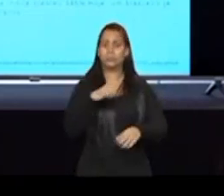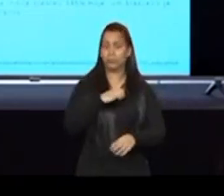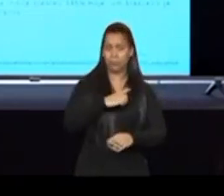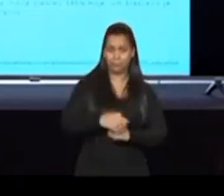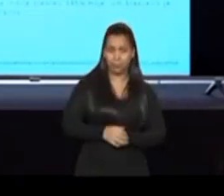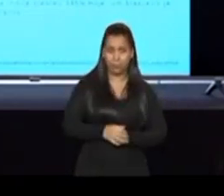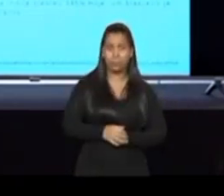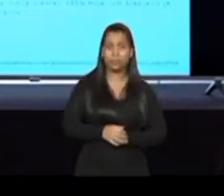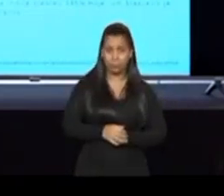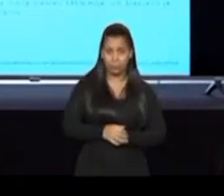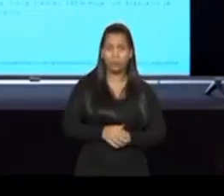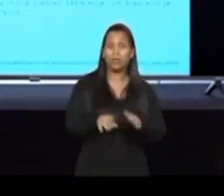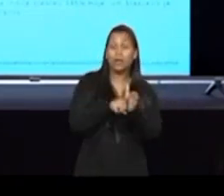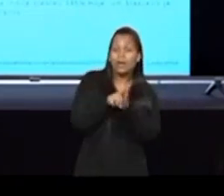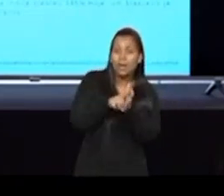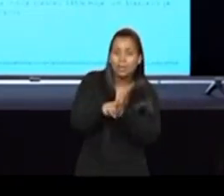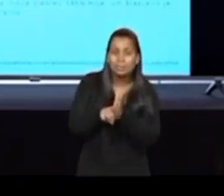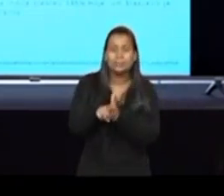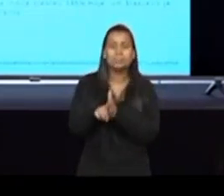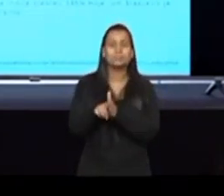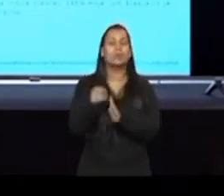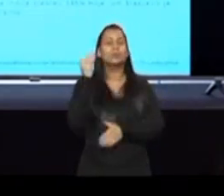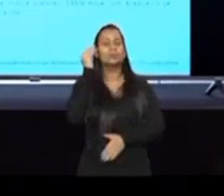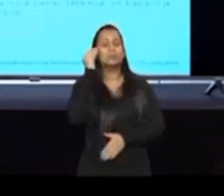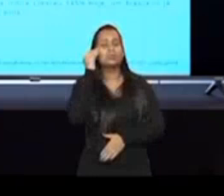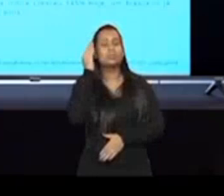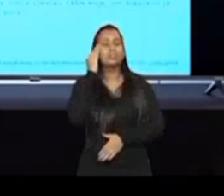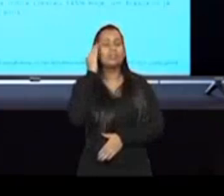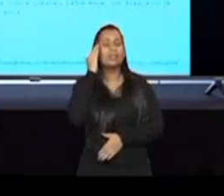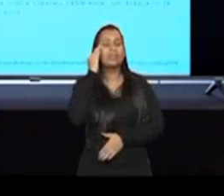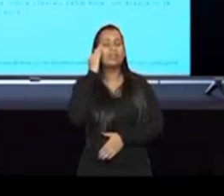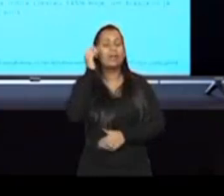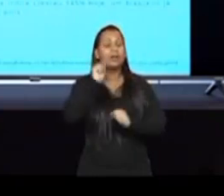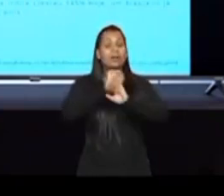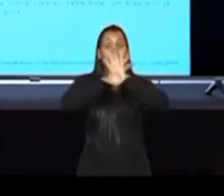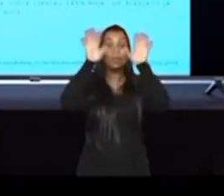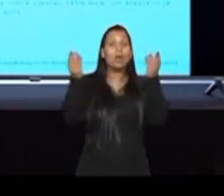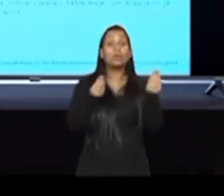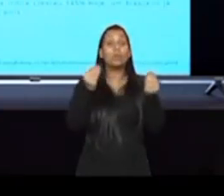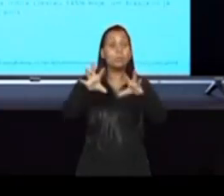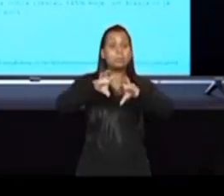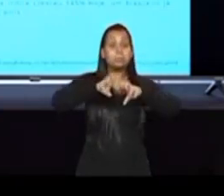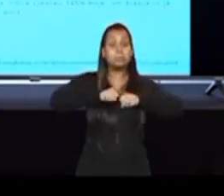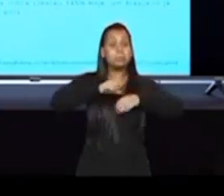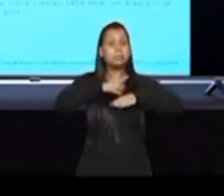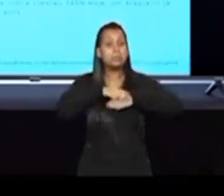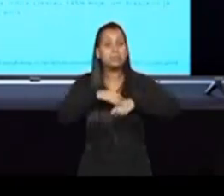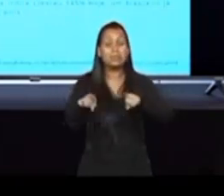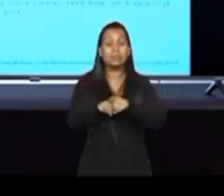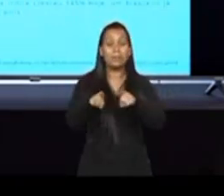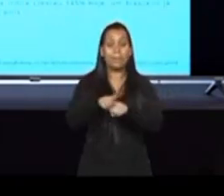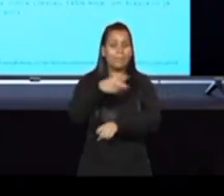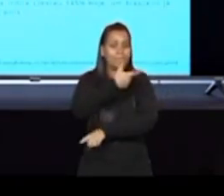teve no período, né? A investigação científica de tentar compreender como que era a contaminação dessas doenças, o avanço